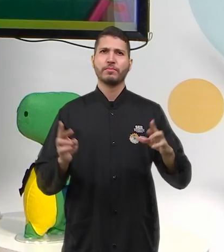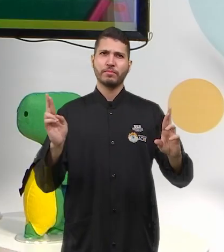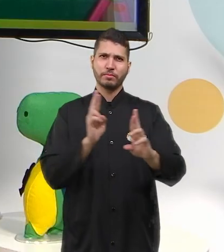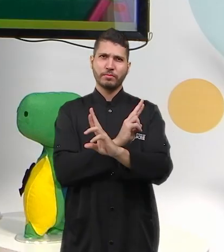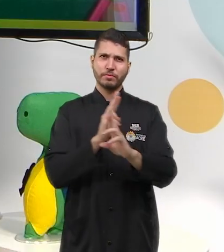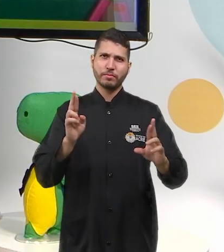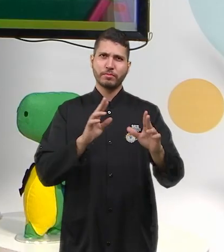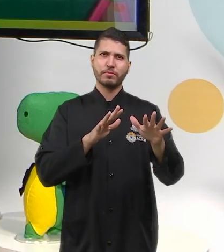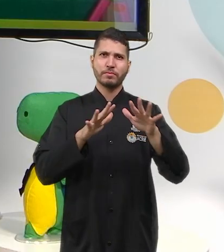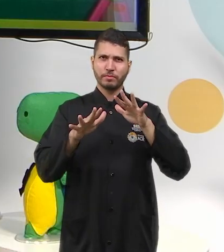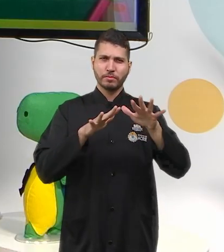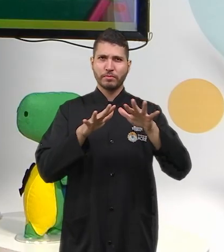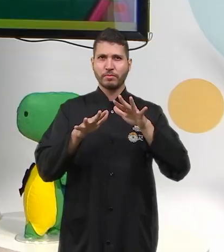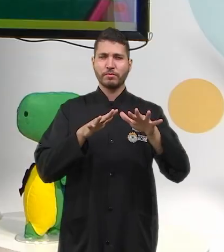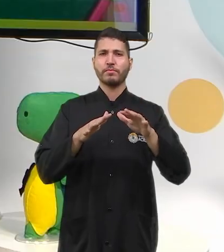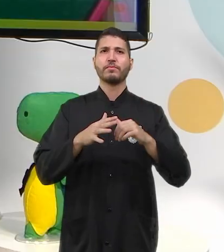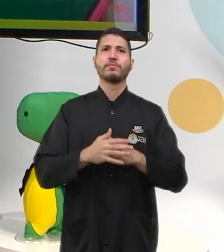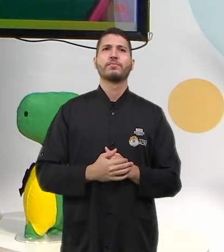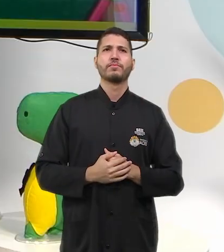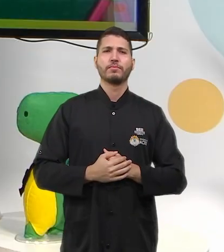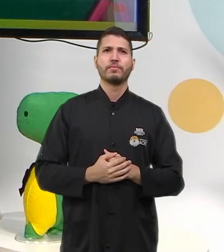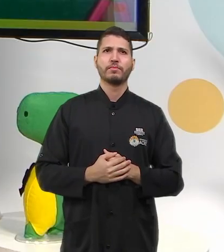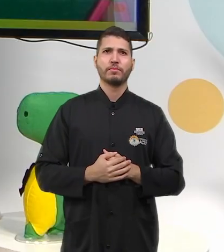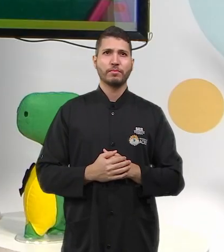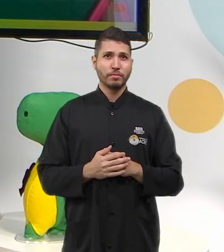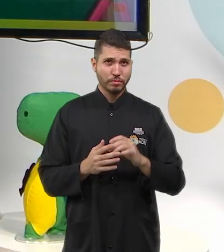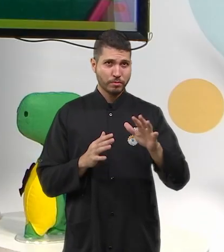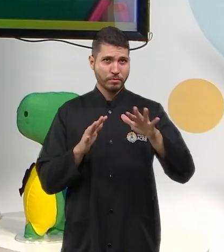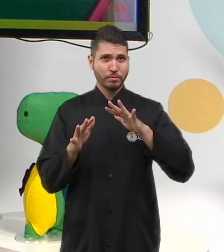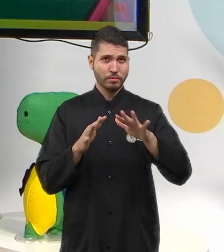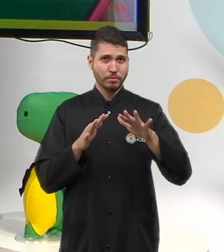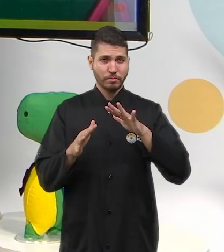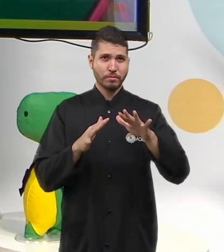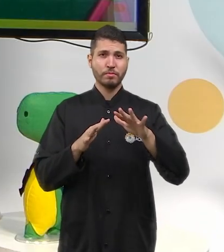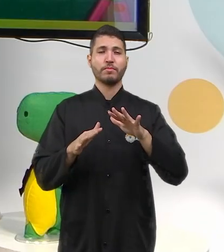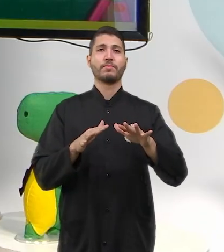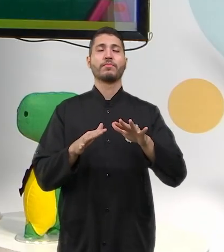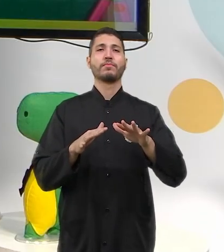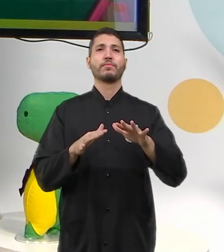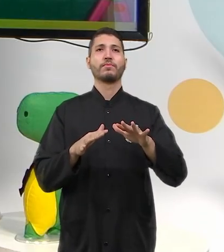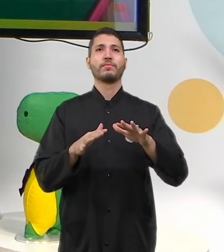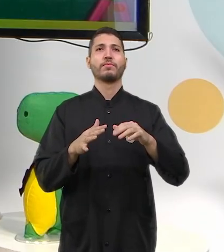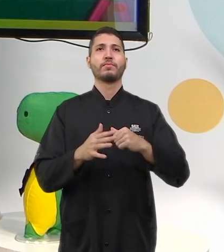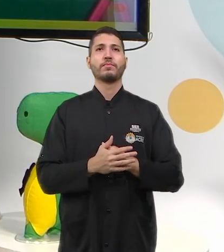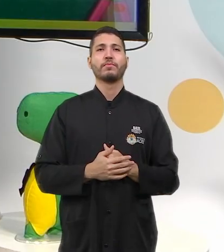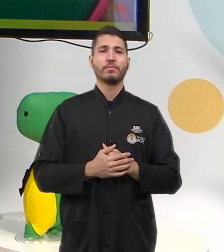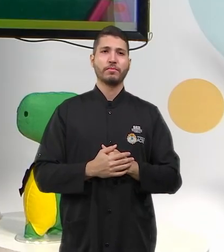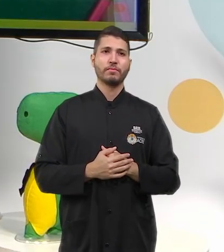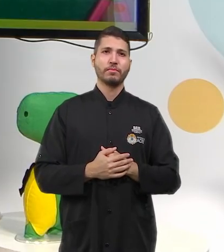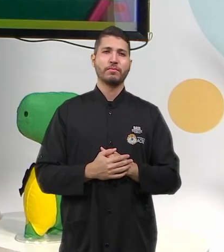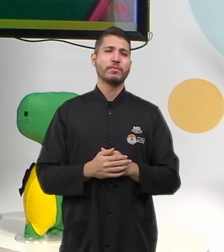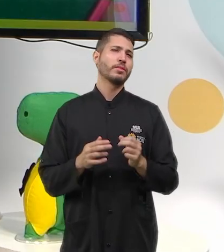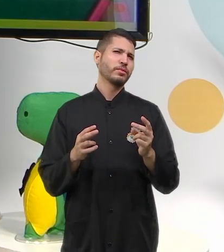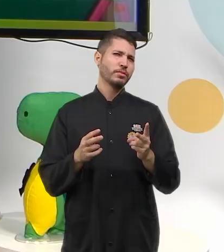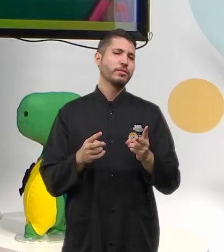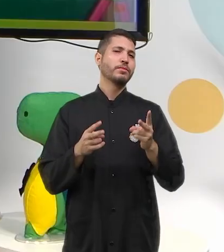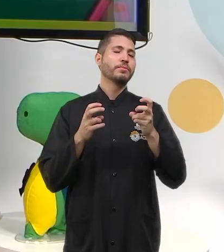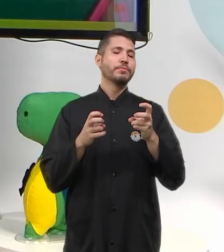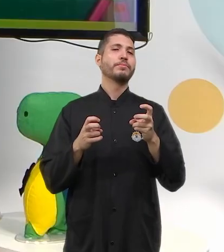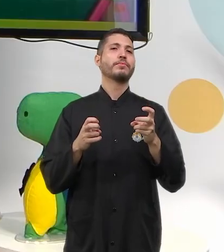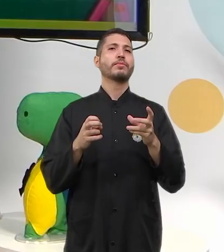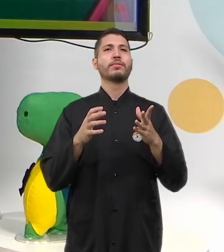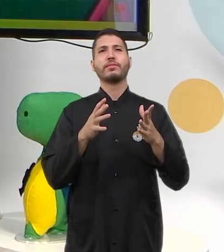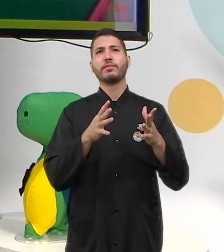movimento esse que vem de um desempenho motor. Vejam que é como se fossem caixinhas, uma dentro da outra,